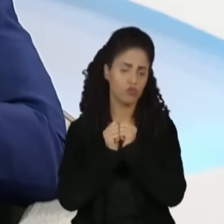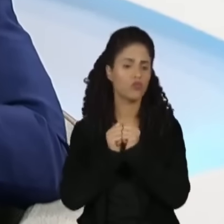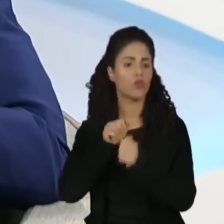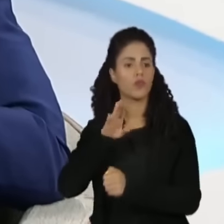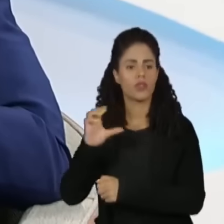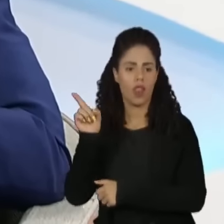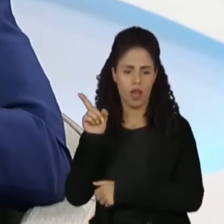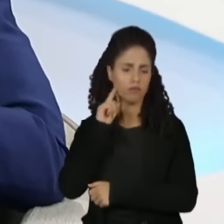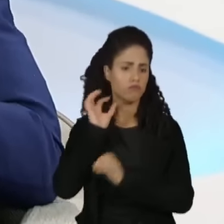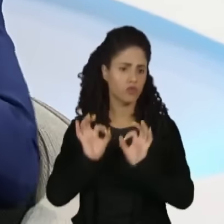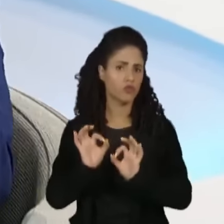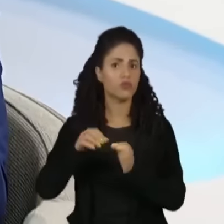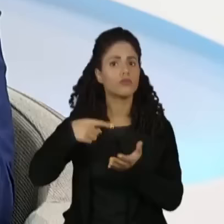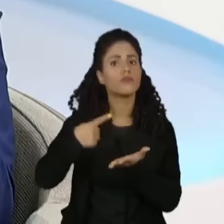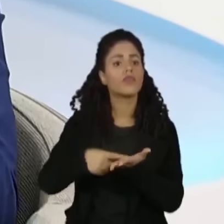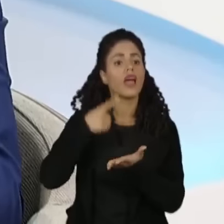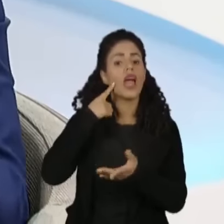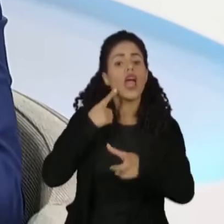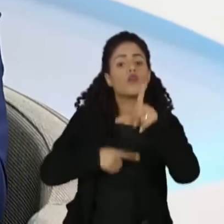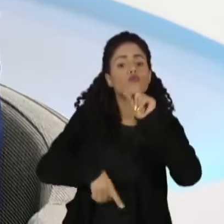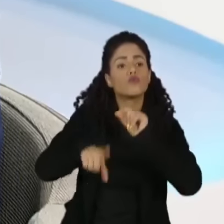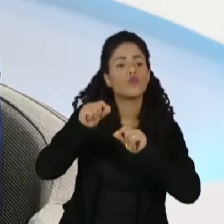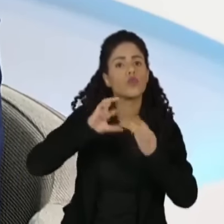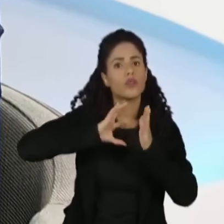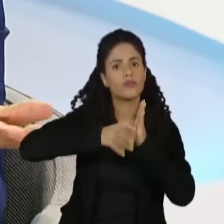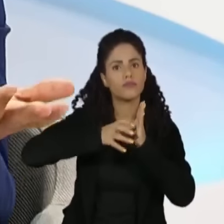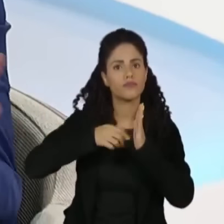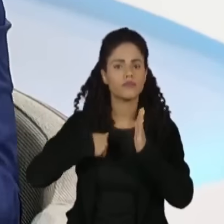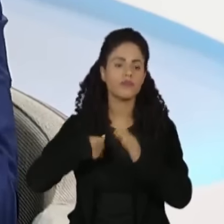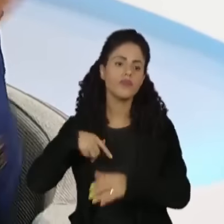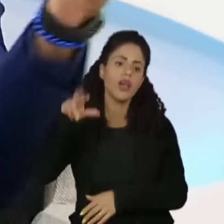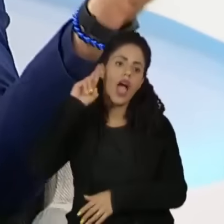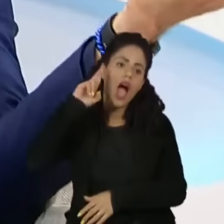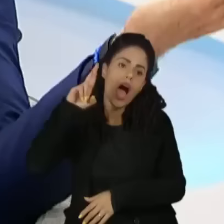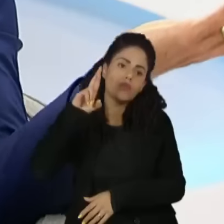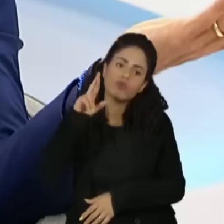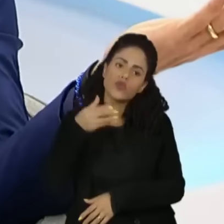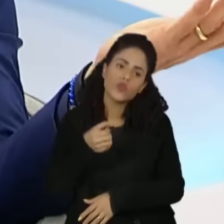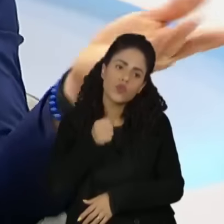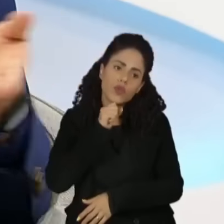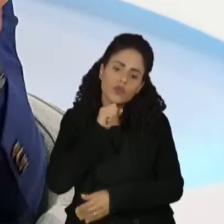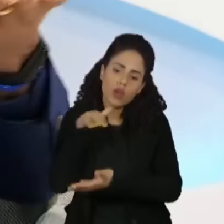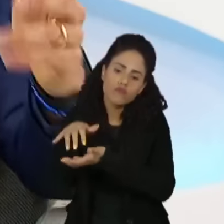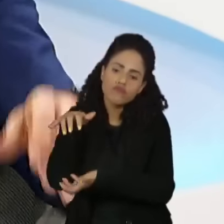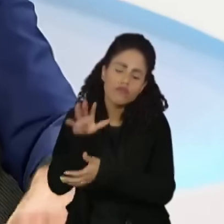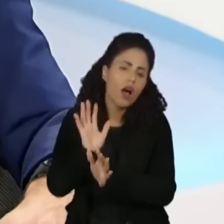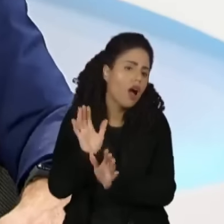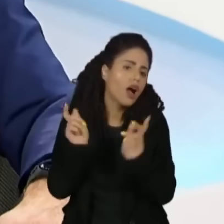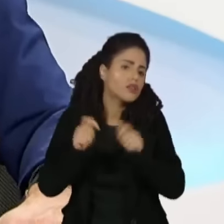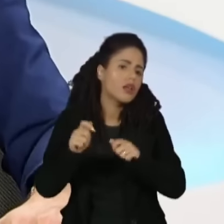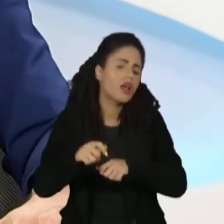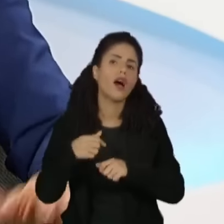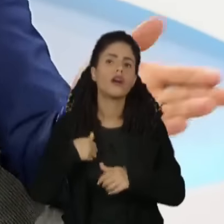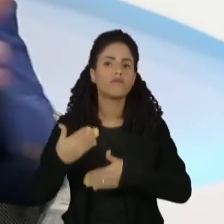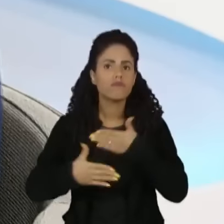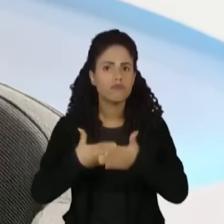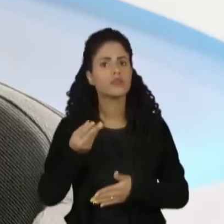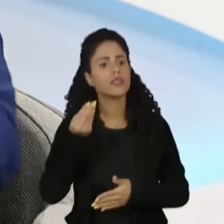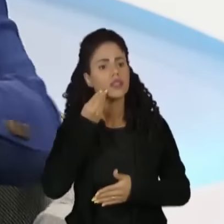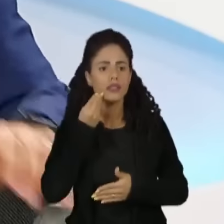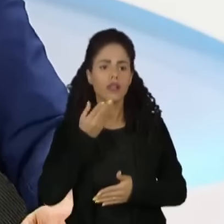do Emael. E eu escolhi esse partido, porque o cara é um senhor de idade, eu pensei, não vou ter problema com ele. Faltando poucas horas para o